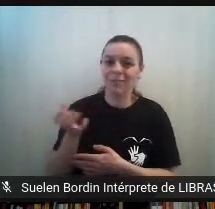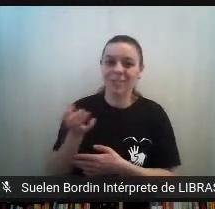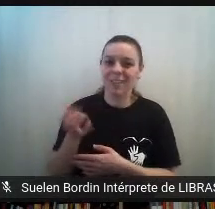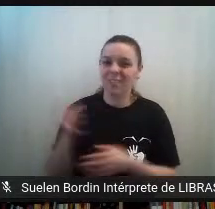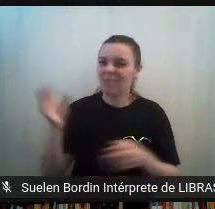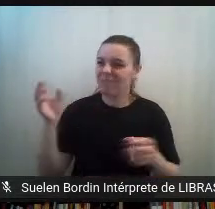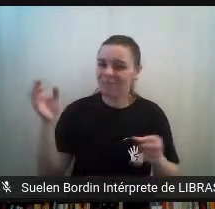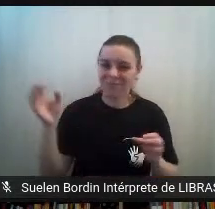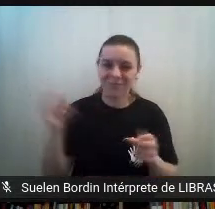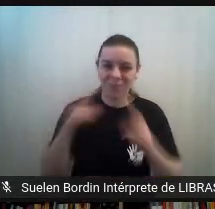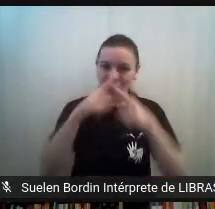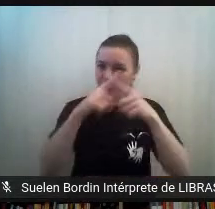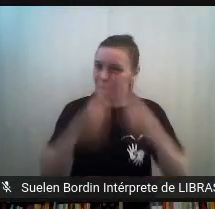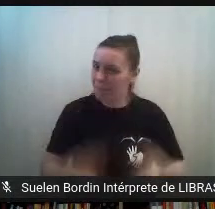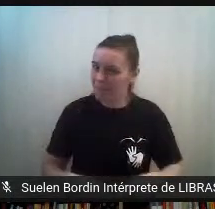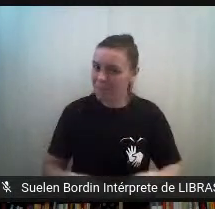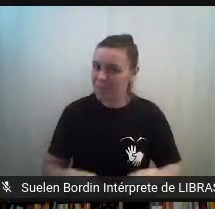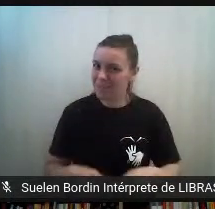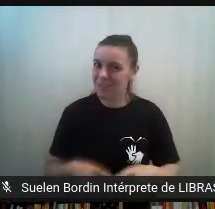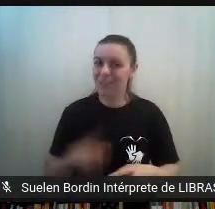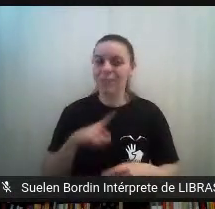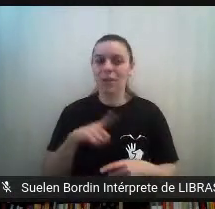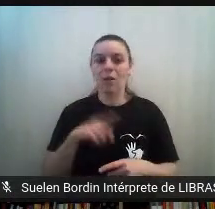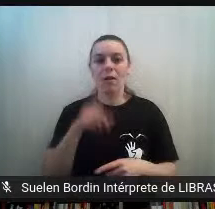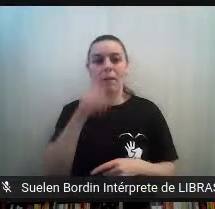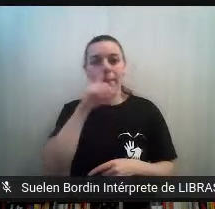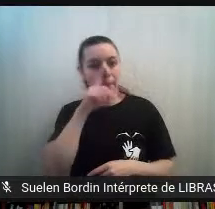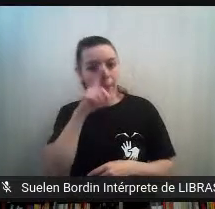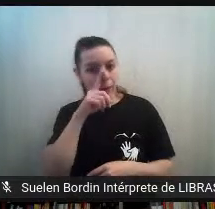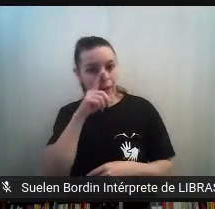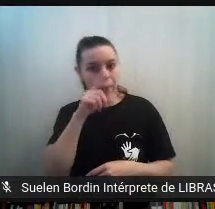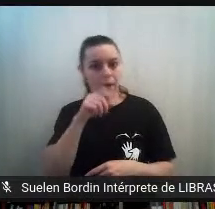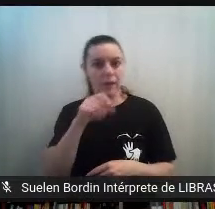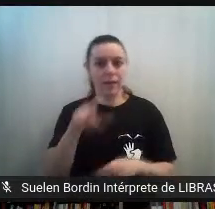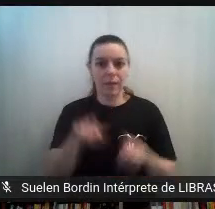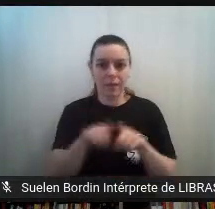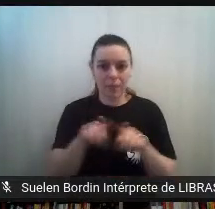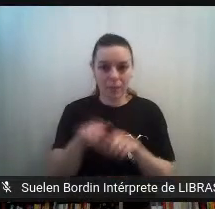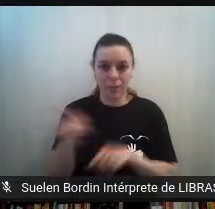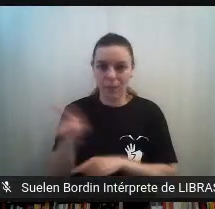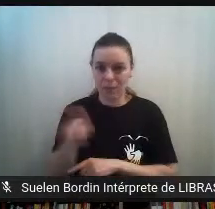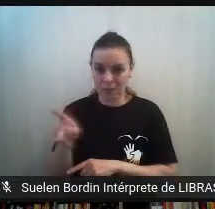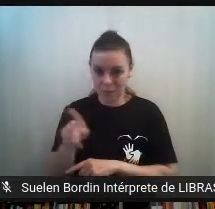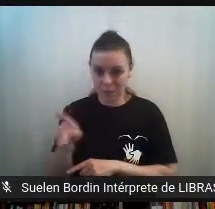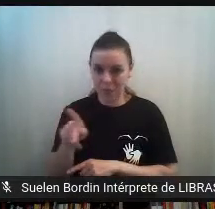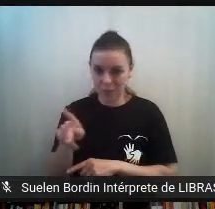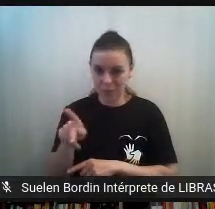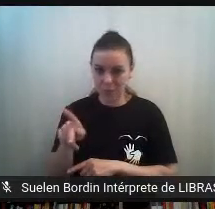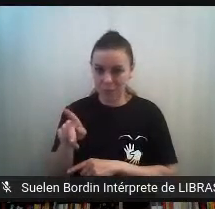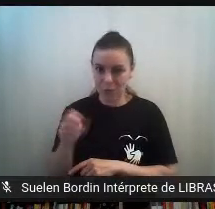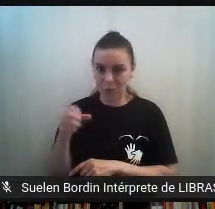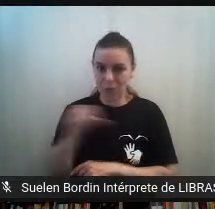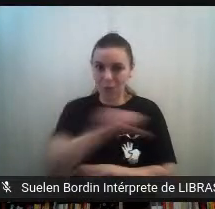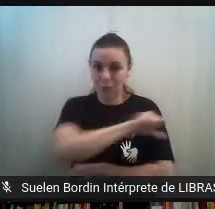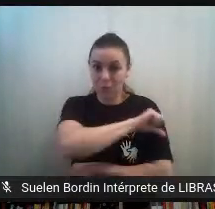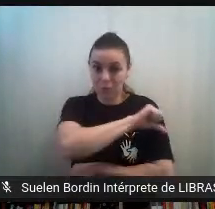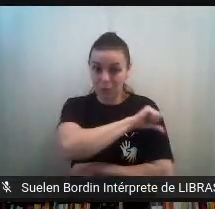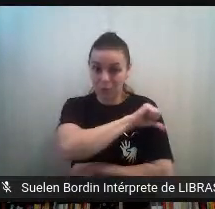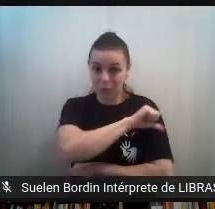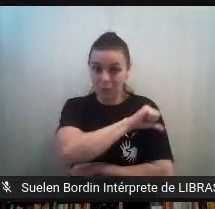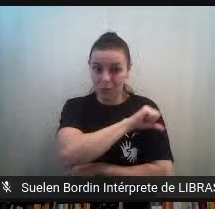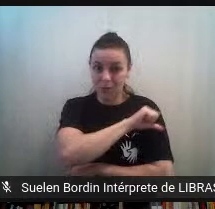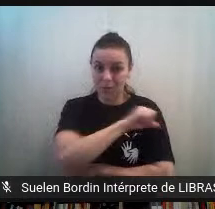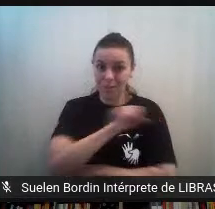vezes, né? Então, daí, minha mãe e o meu professor da escola também do nono ano, o Juninho, se ele estiver